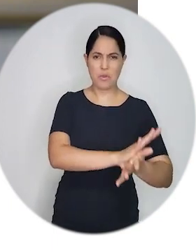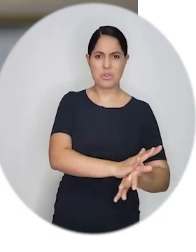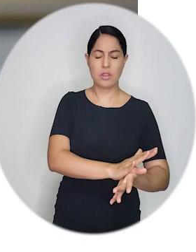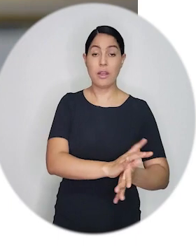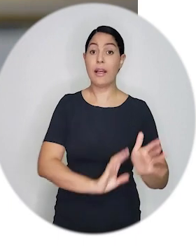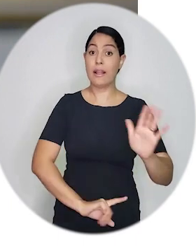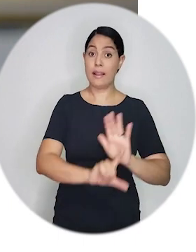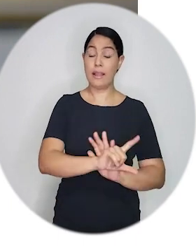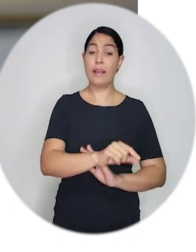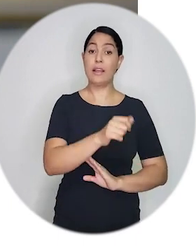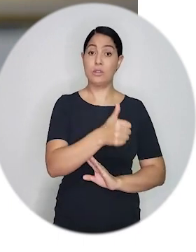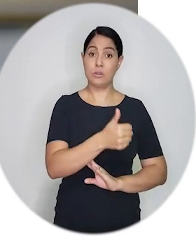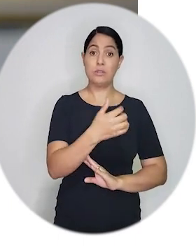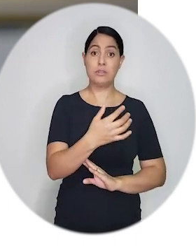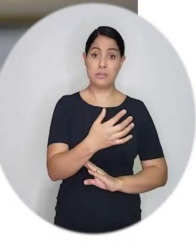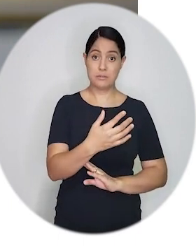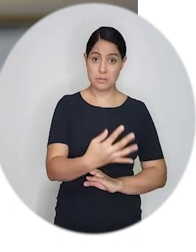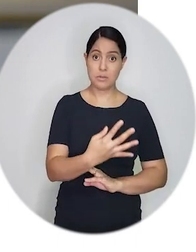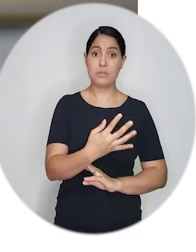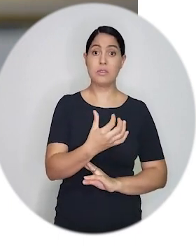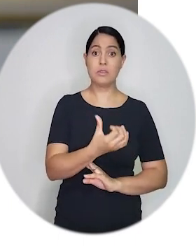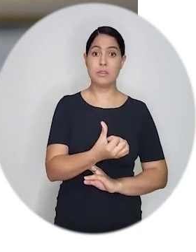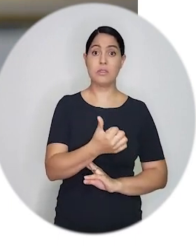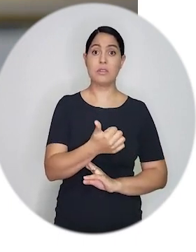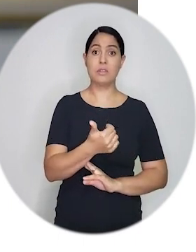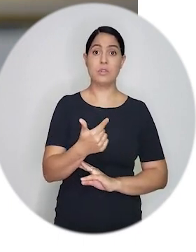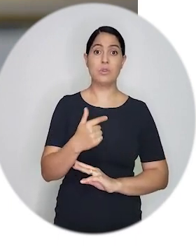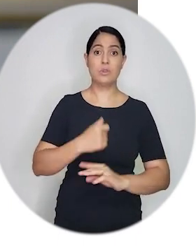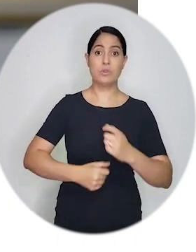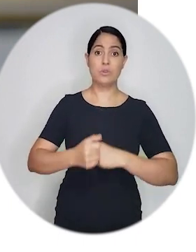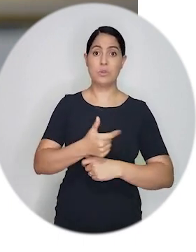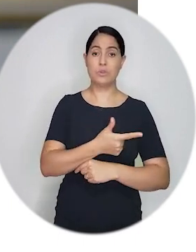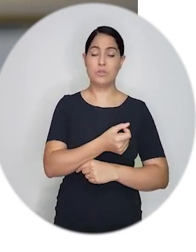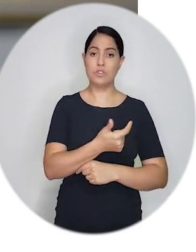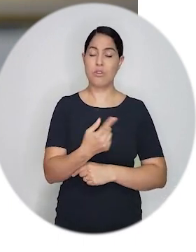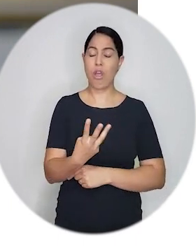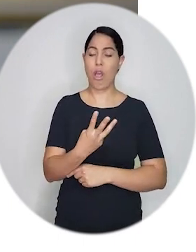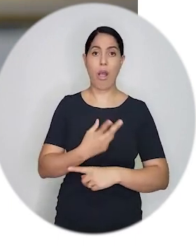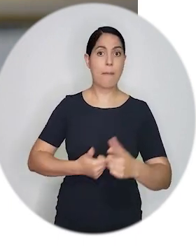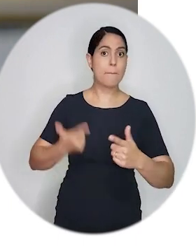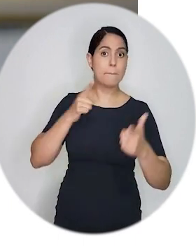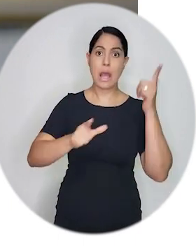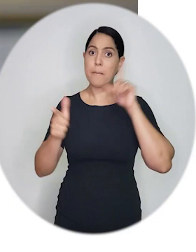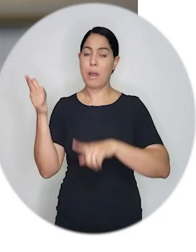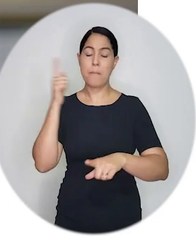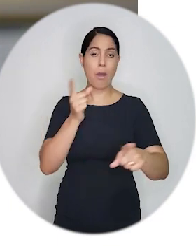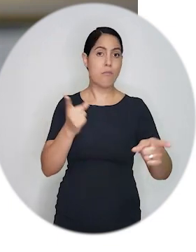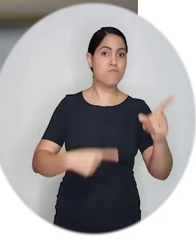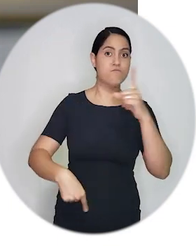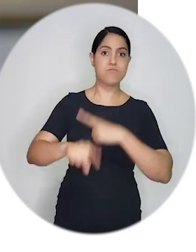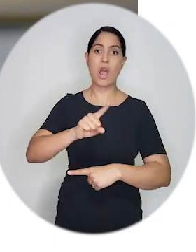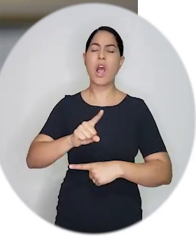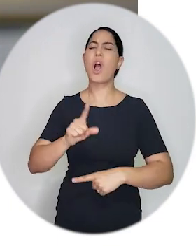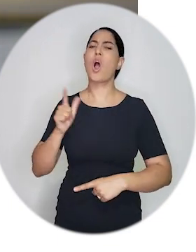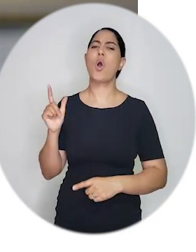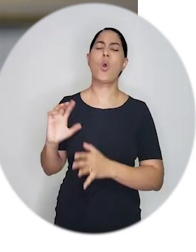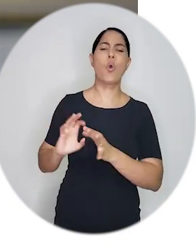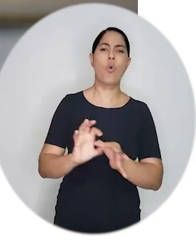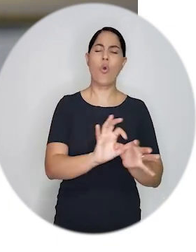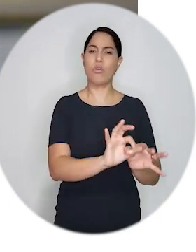advocacia com a Lei 14.612 de 2023. Temos ainda que exaltar nossas conquistas, fruto de